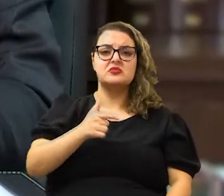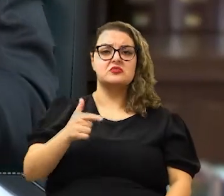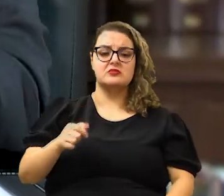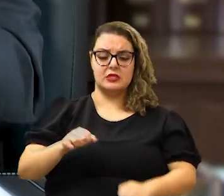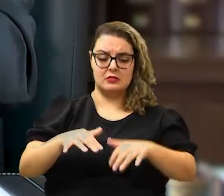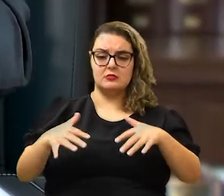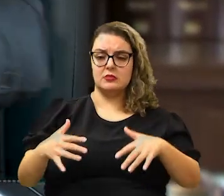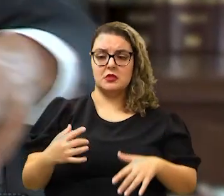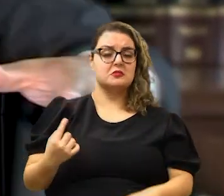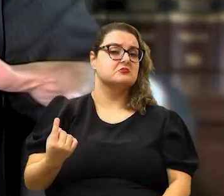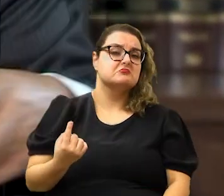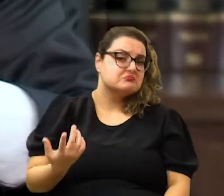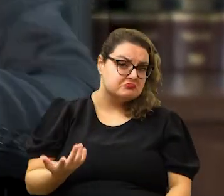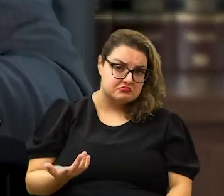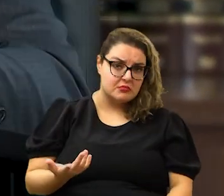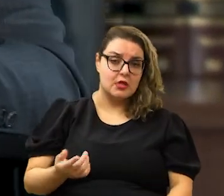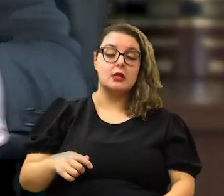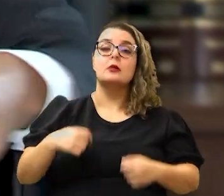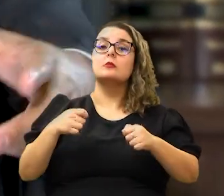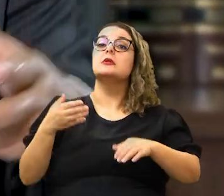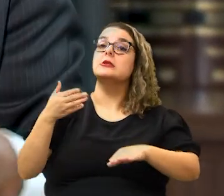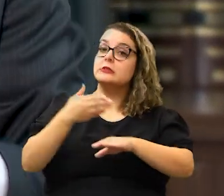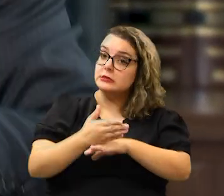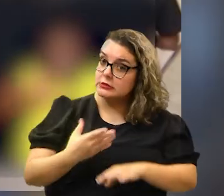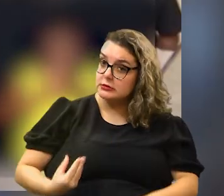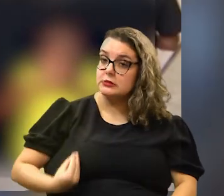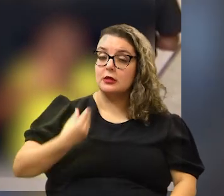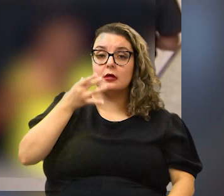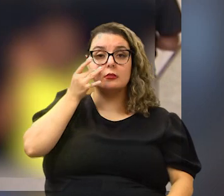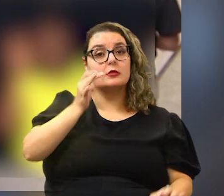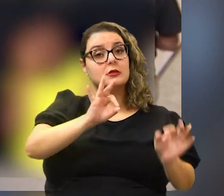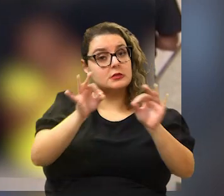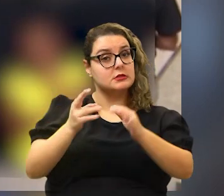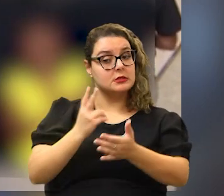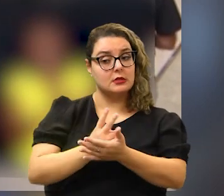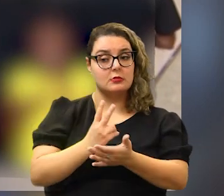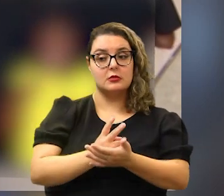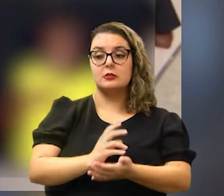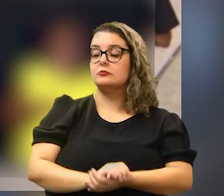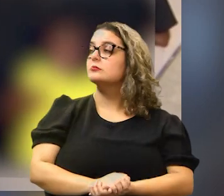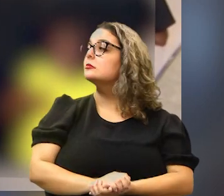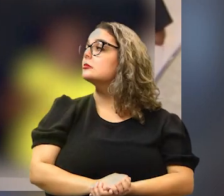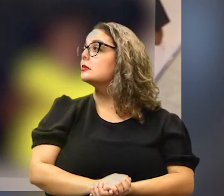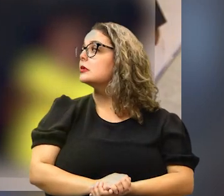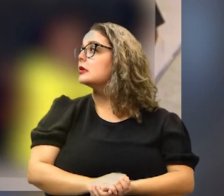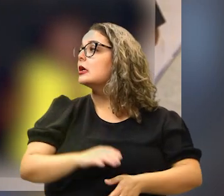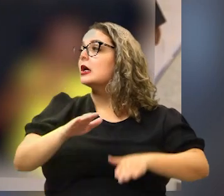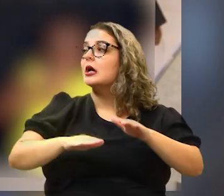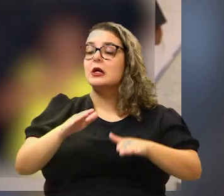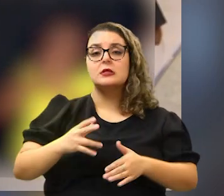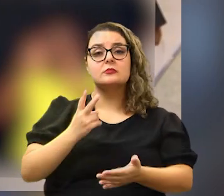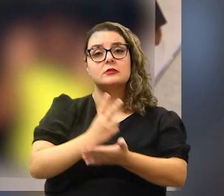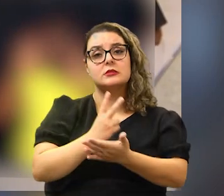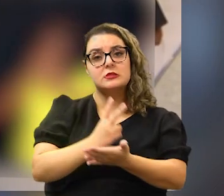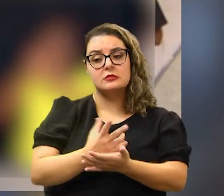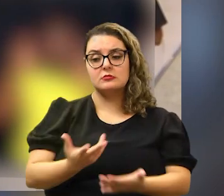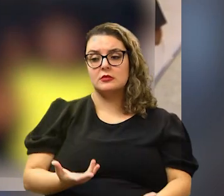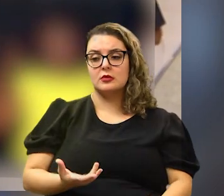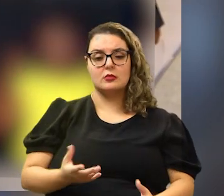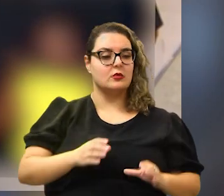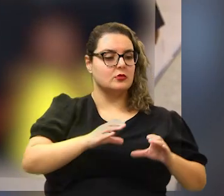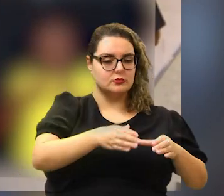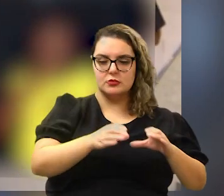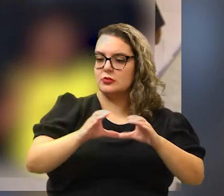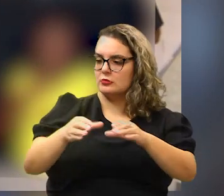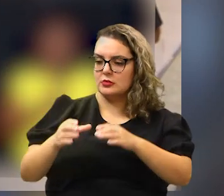vezes a gente vê que são sempre os mesmos grupos, as mesmas pessoas, mas muitas vezes porque não há também um trabalho